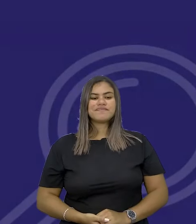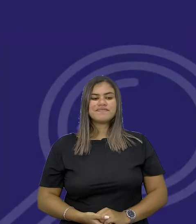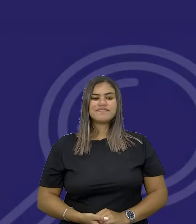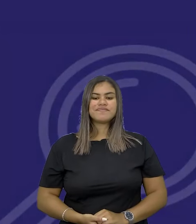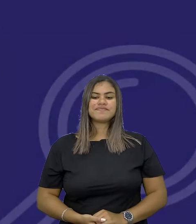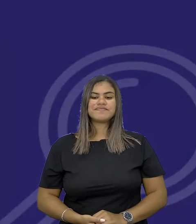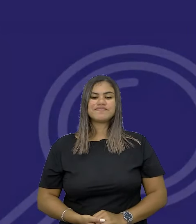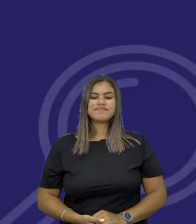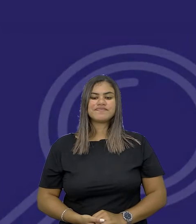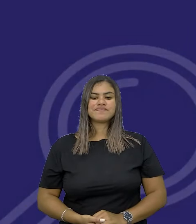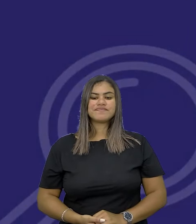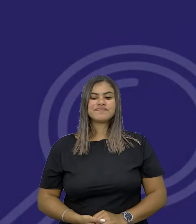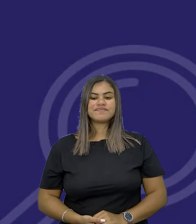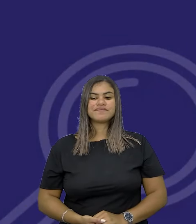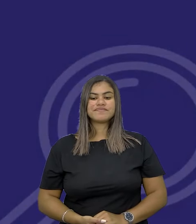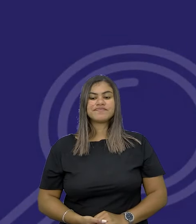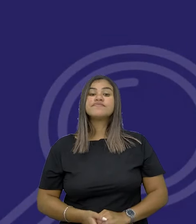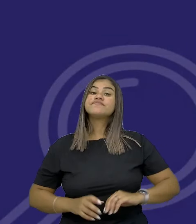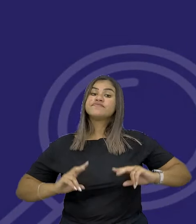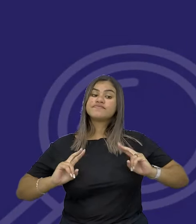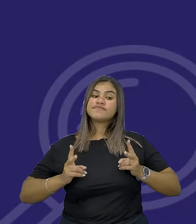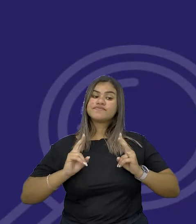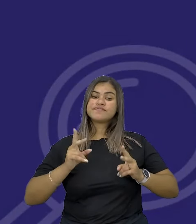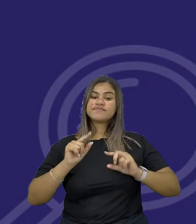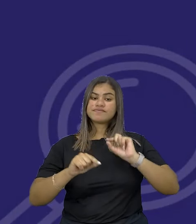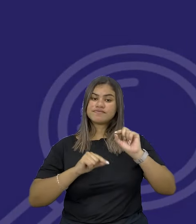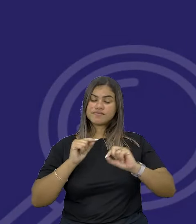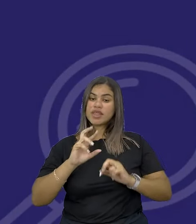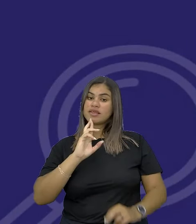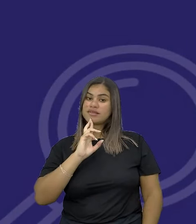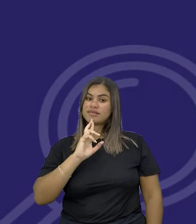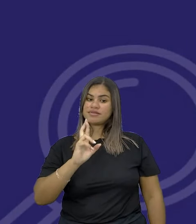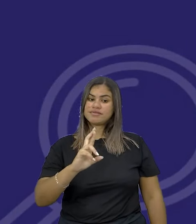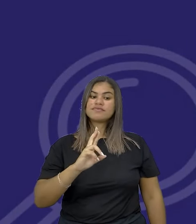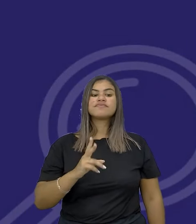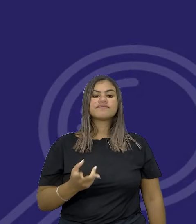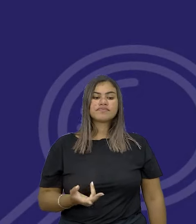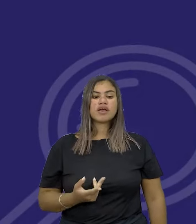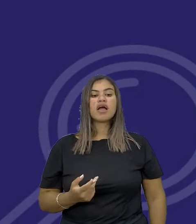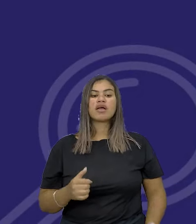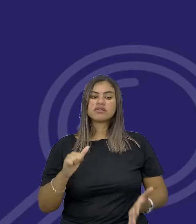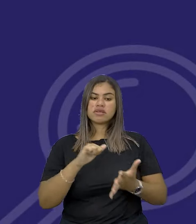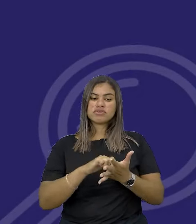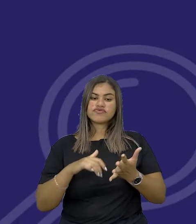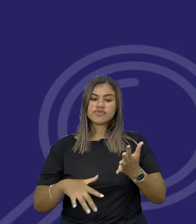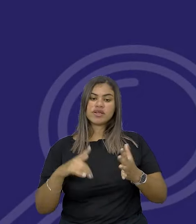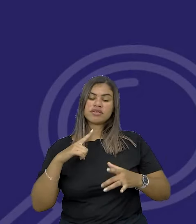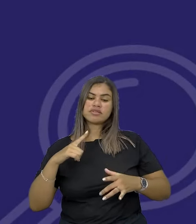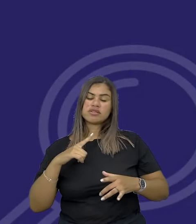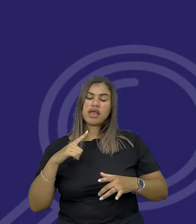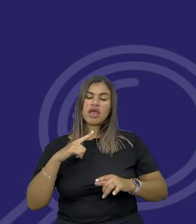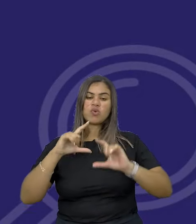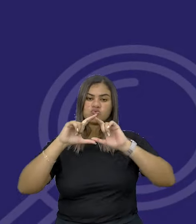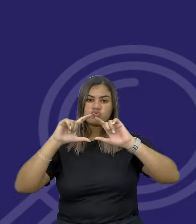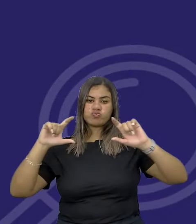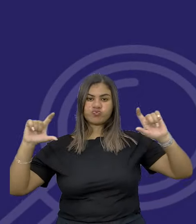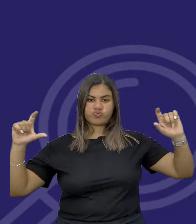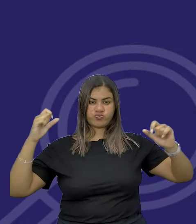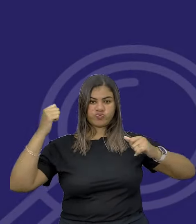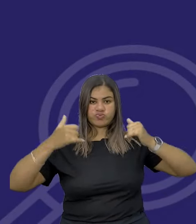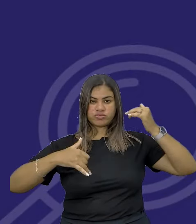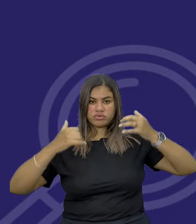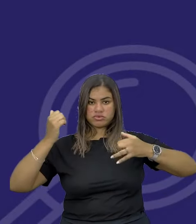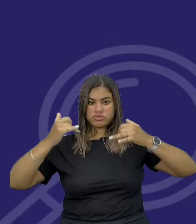Bom, partindo dessa leitura, nós vamos para a resolução. E posse do problema, sem dúvidas quanto ao enunciado, os estudantes